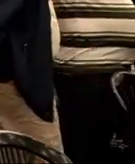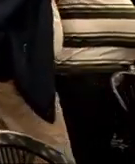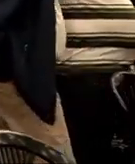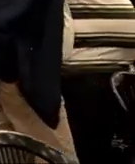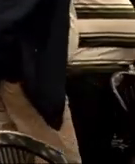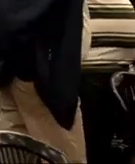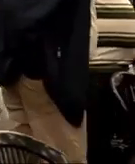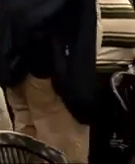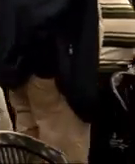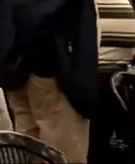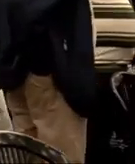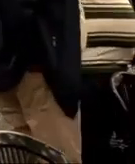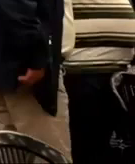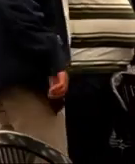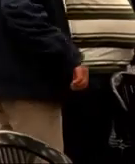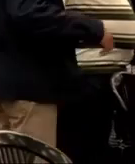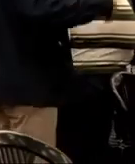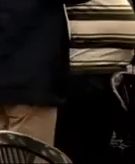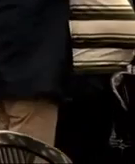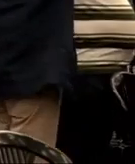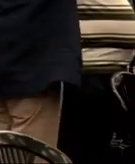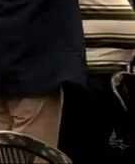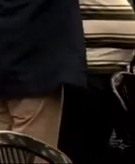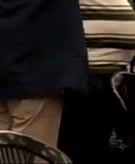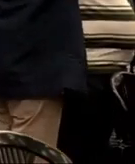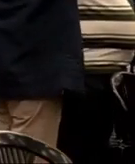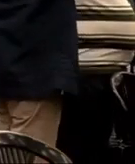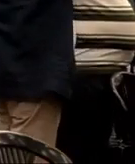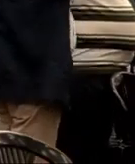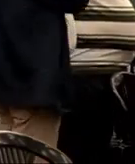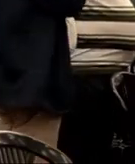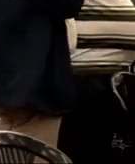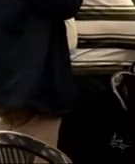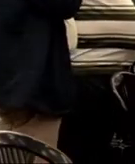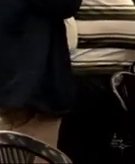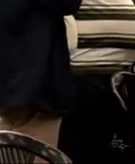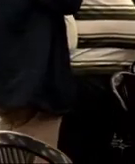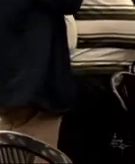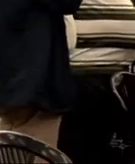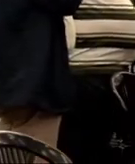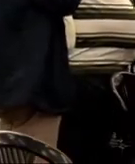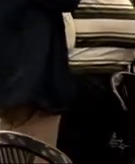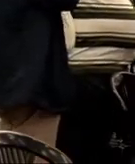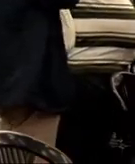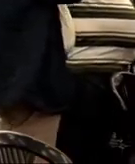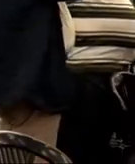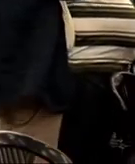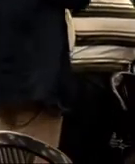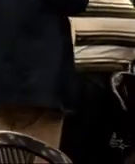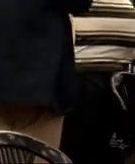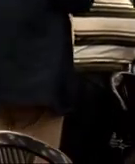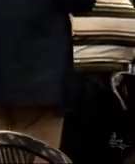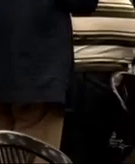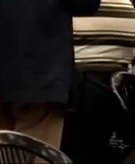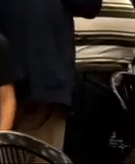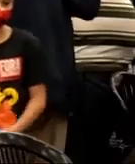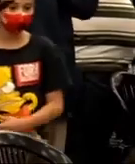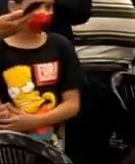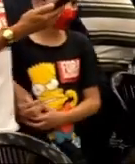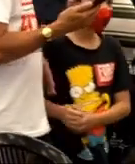que os companheiros e as companheiras aqui próximos sentem-se para que a gente possa dar